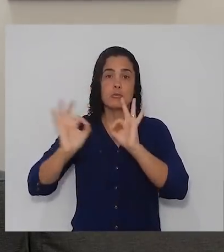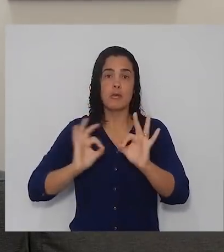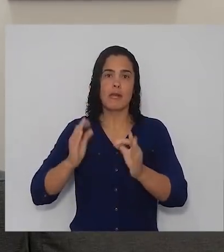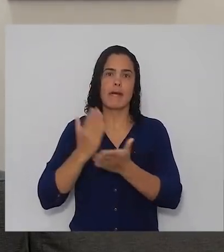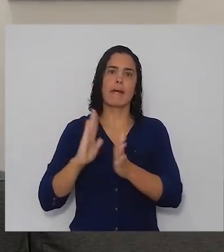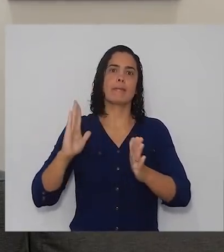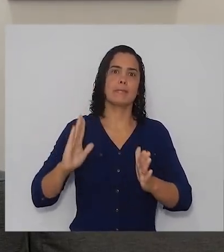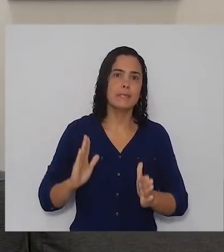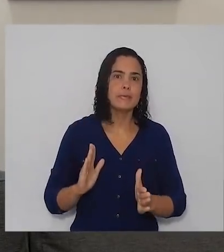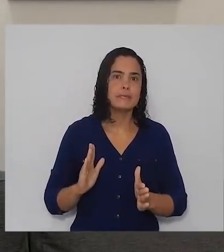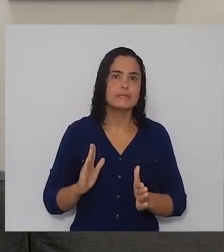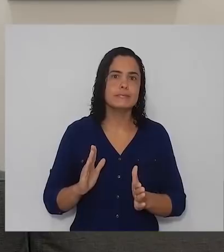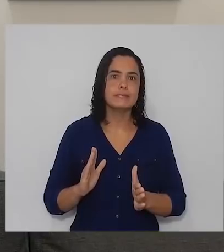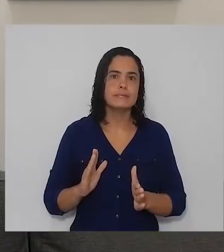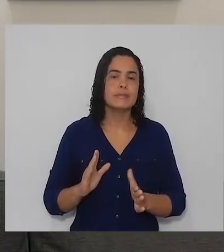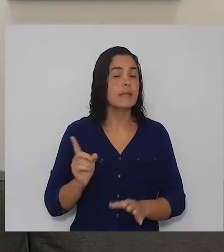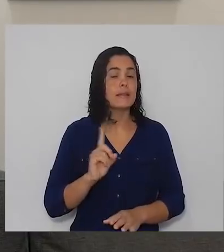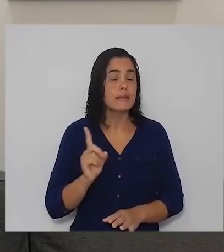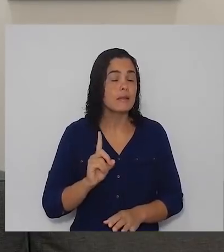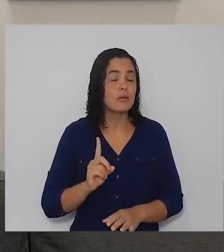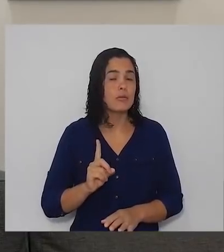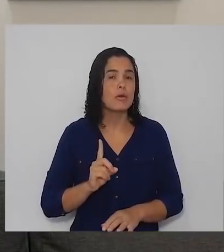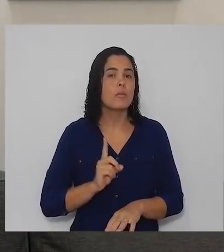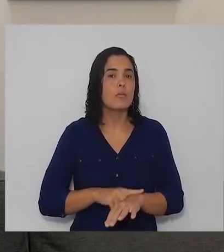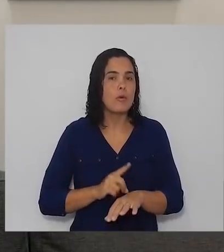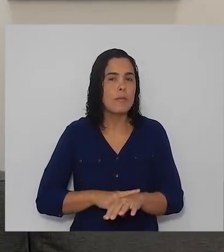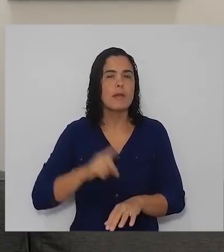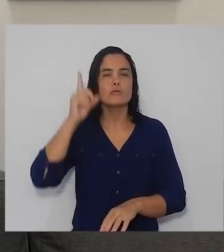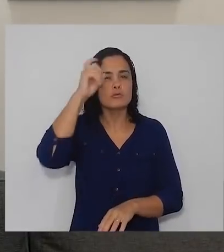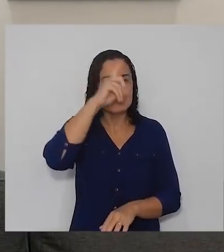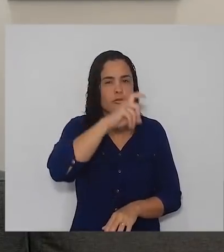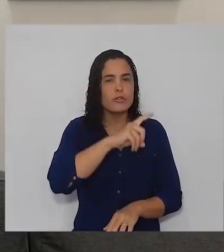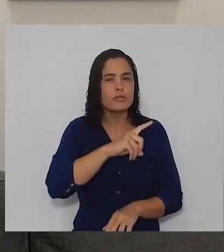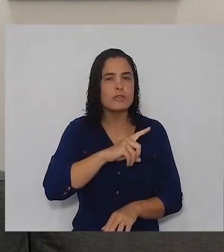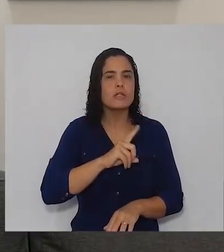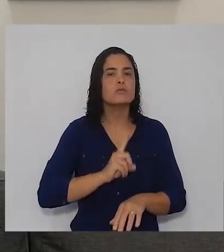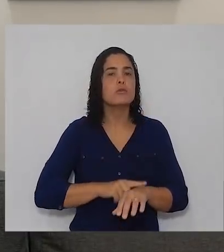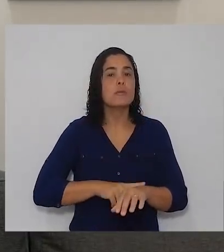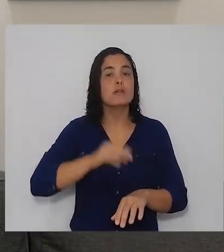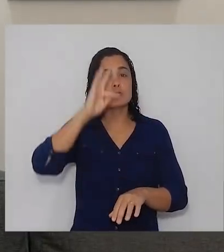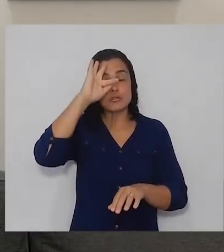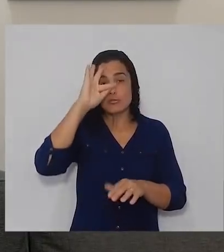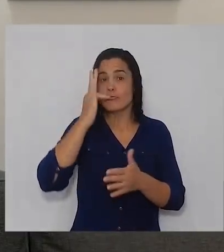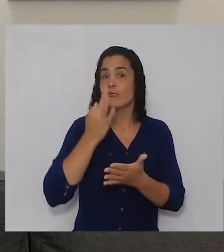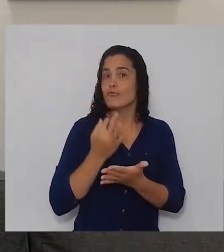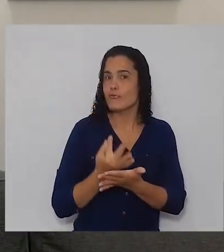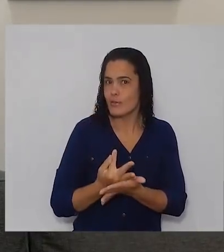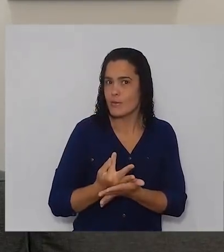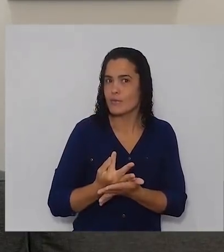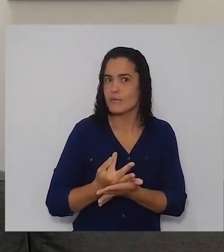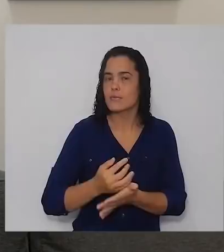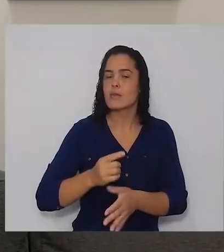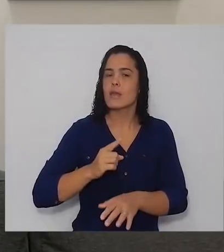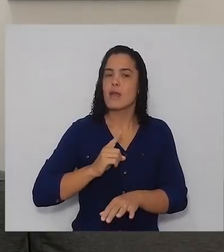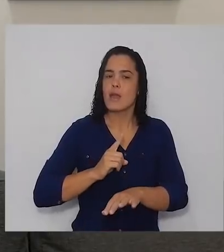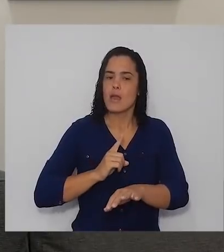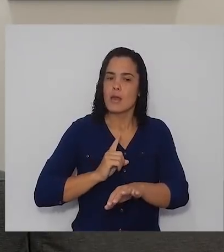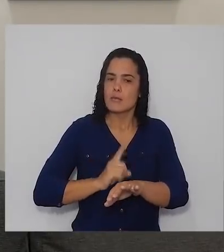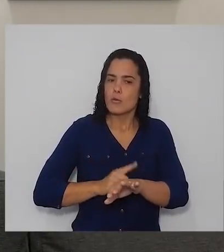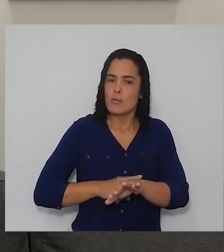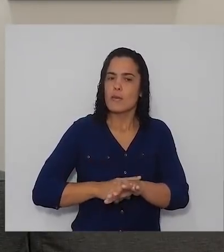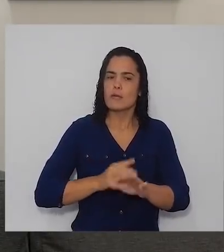enquanto atravessamos o tempo da seca é saber que este tempo ainda faz parte dos desígnios de